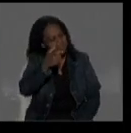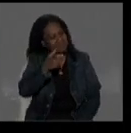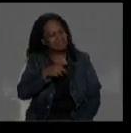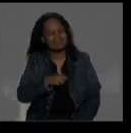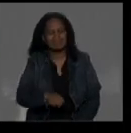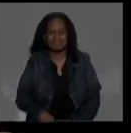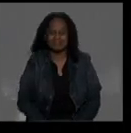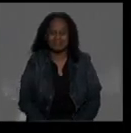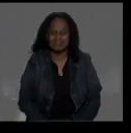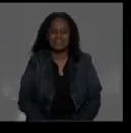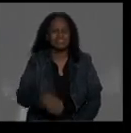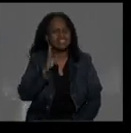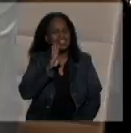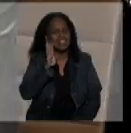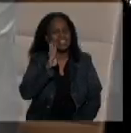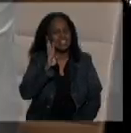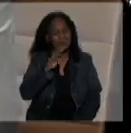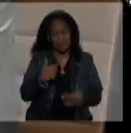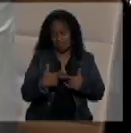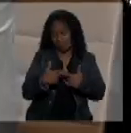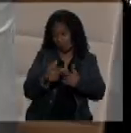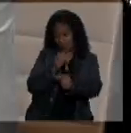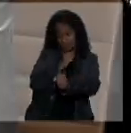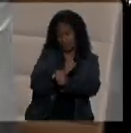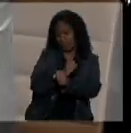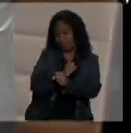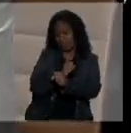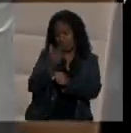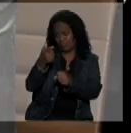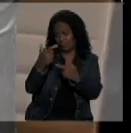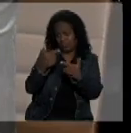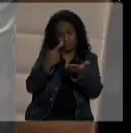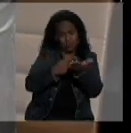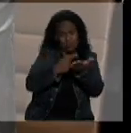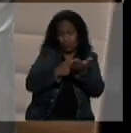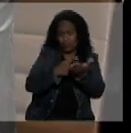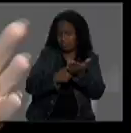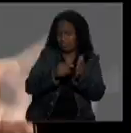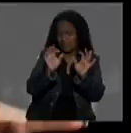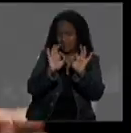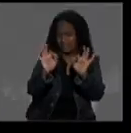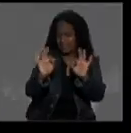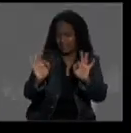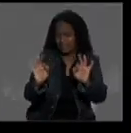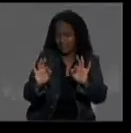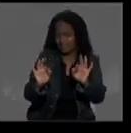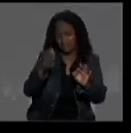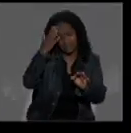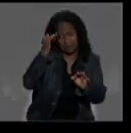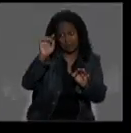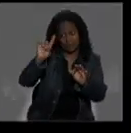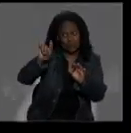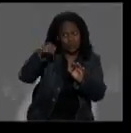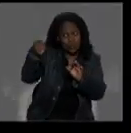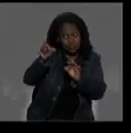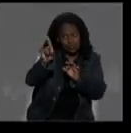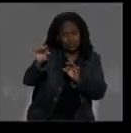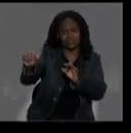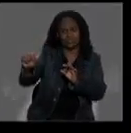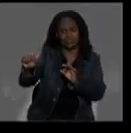isso. Por quê? Tipo, não estava esperando vocês, não estava combinado. Não estava combinado. Eles sabiam que nós chegaríamos no outro